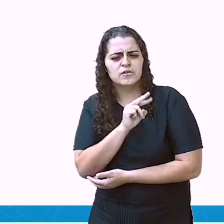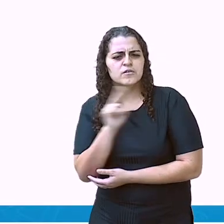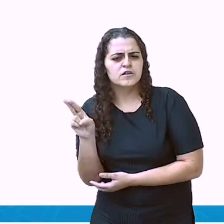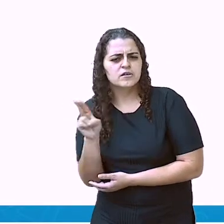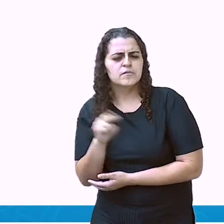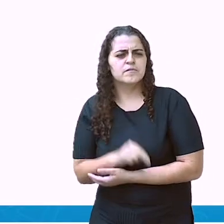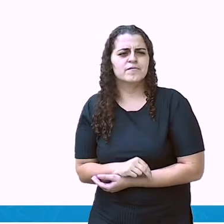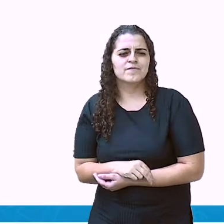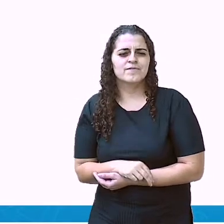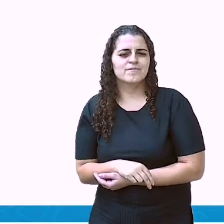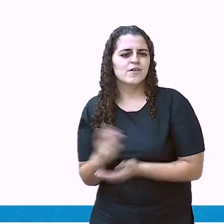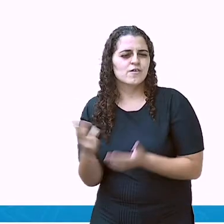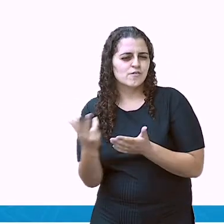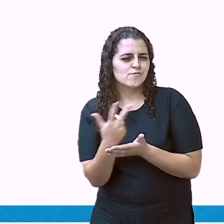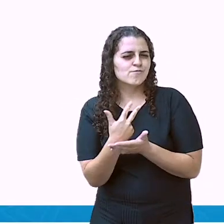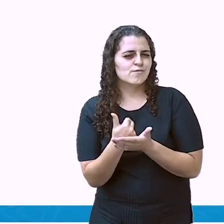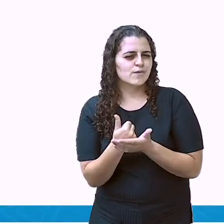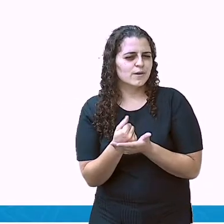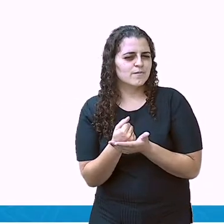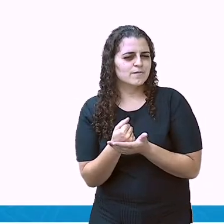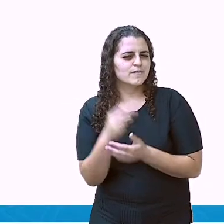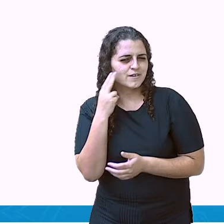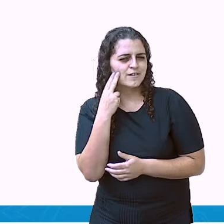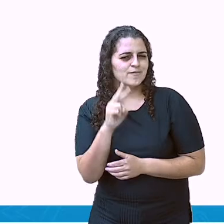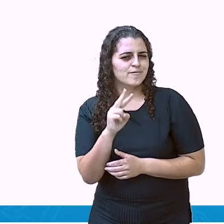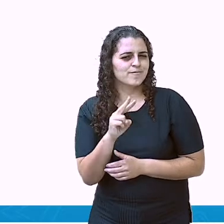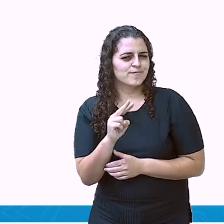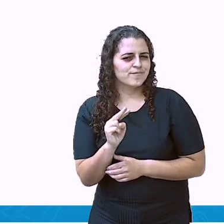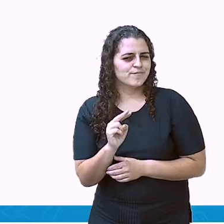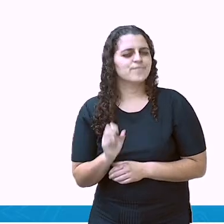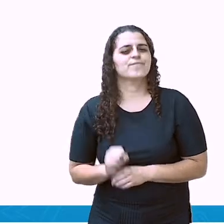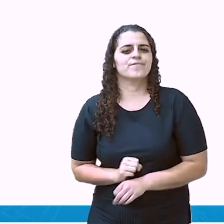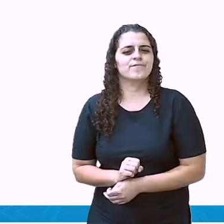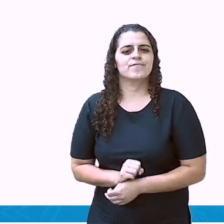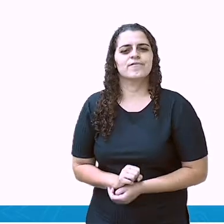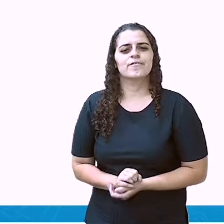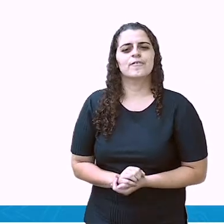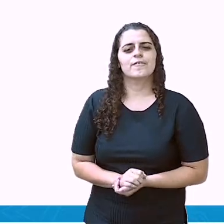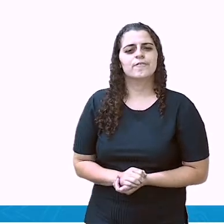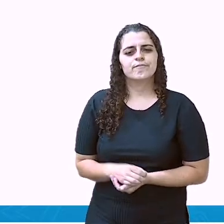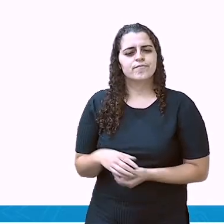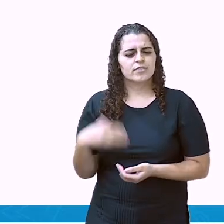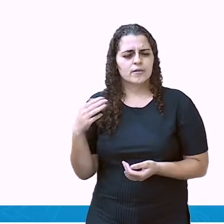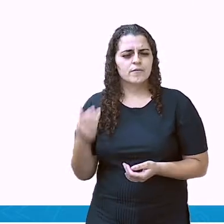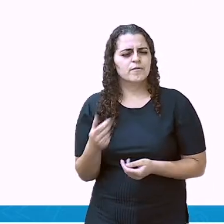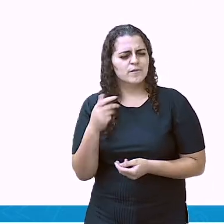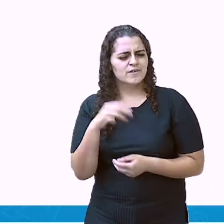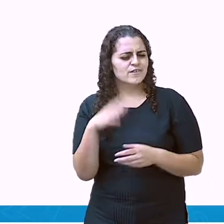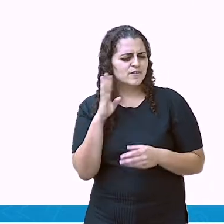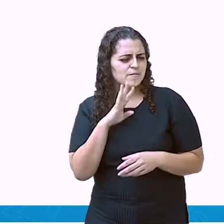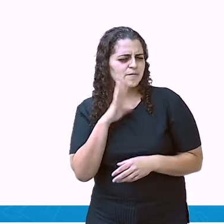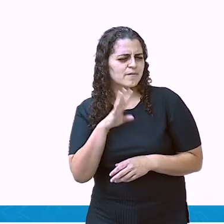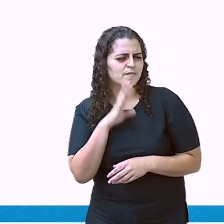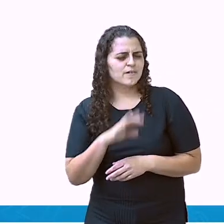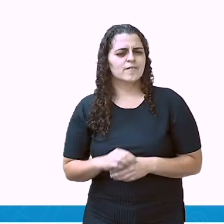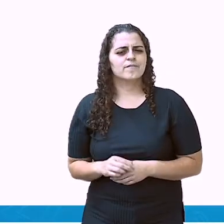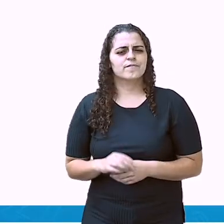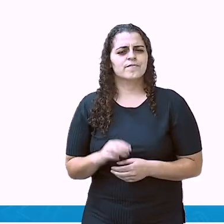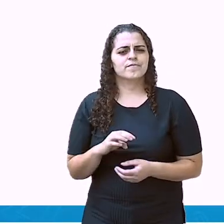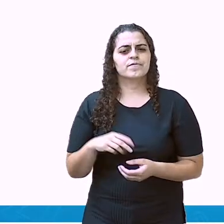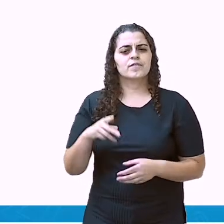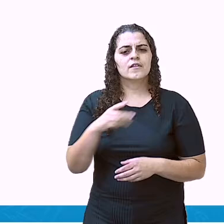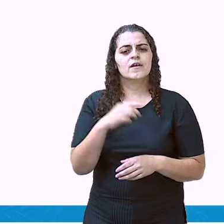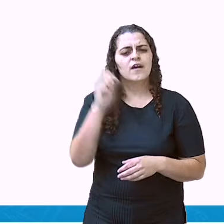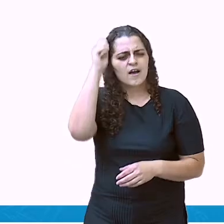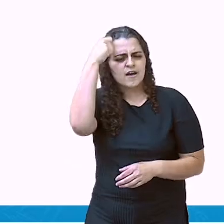lugar? Já viram um filme de Madagascar? Pois é. Então, isso é muito legal. Então, a África é um